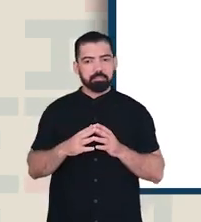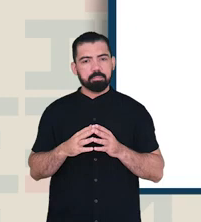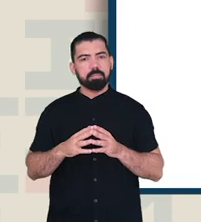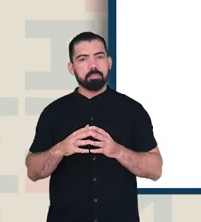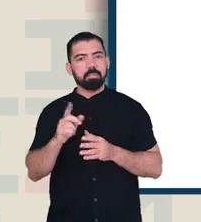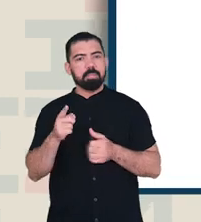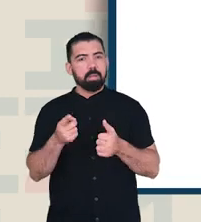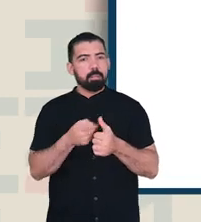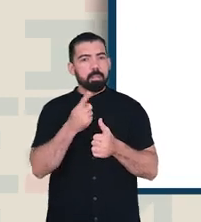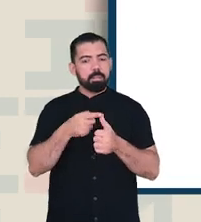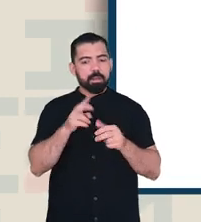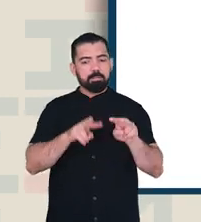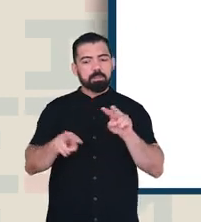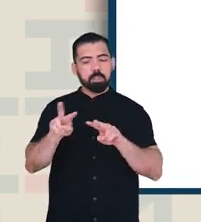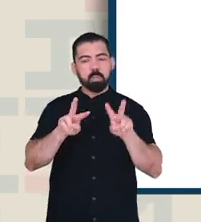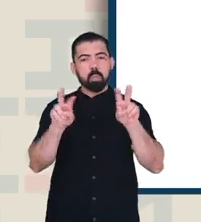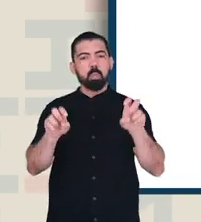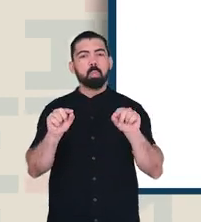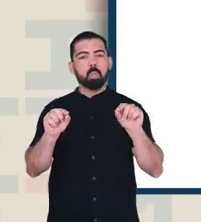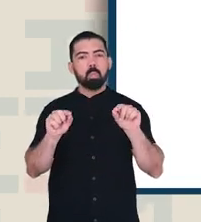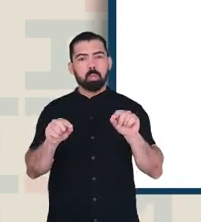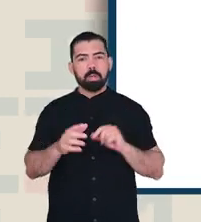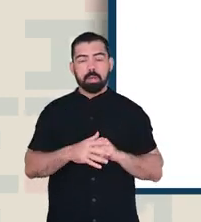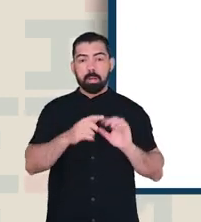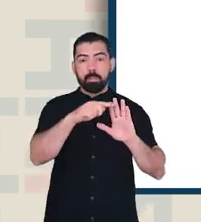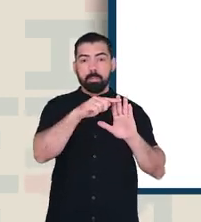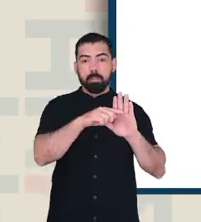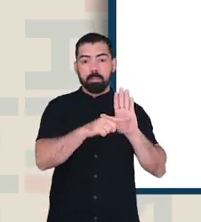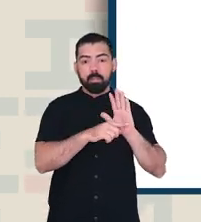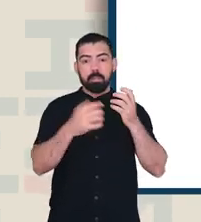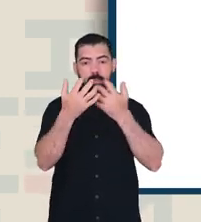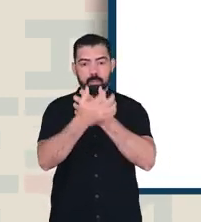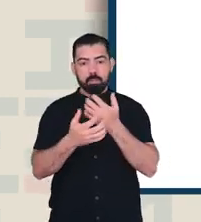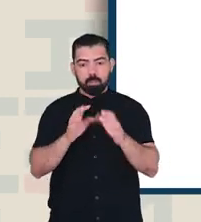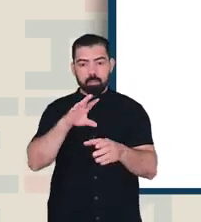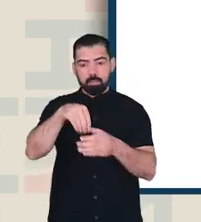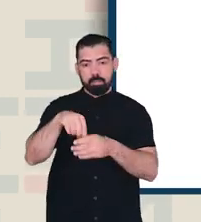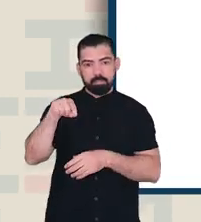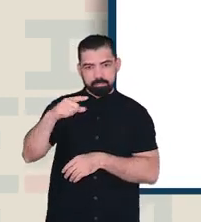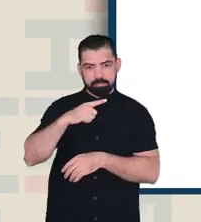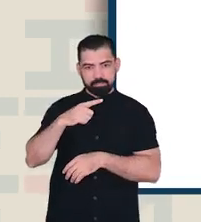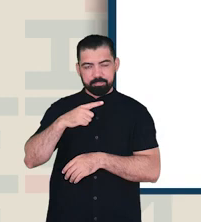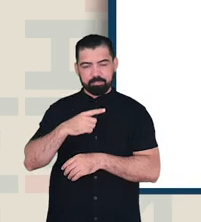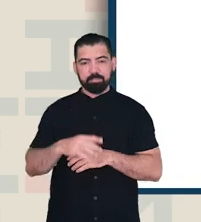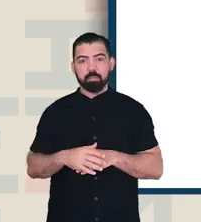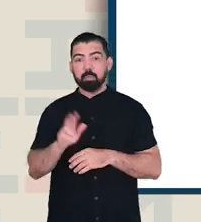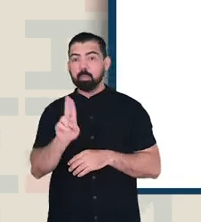alguma primeira visão sobre o que é programação musical num dos programas